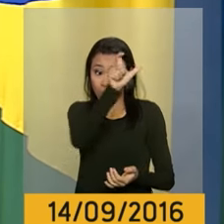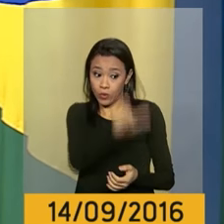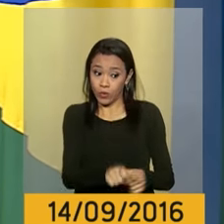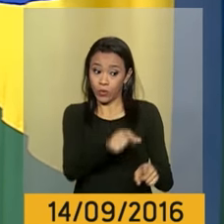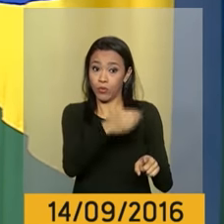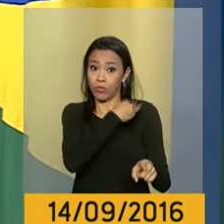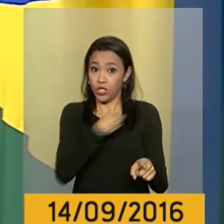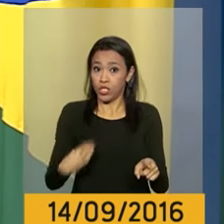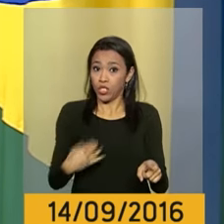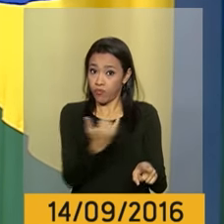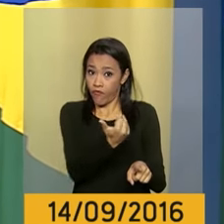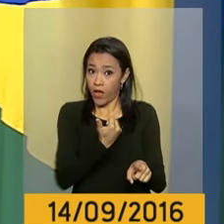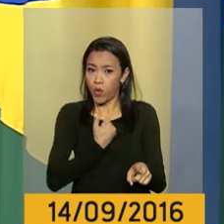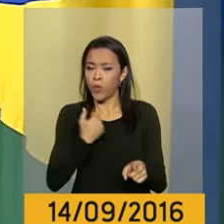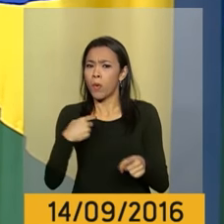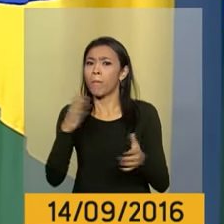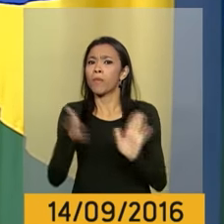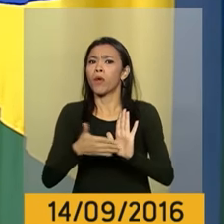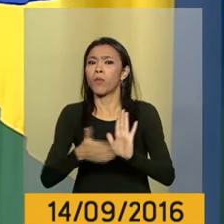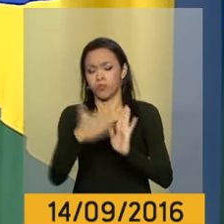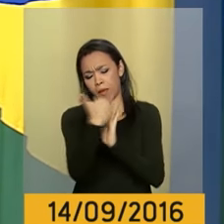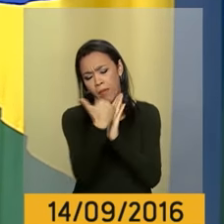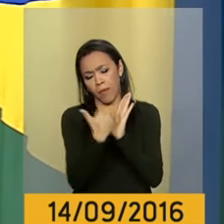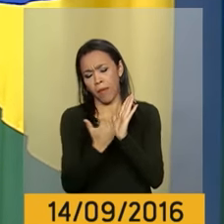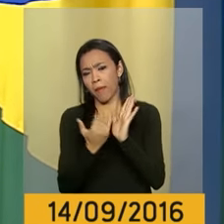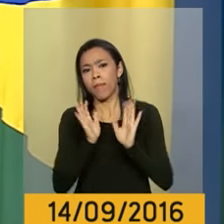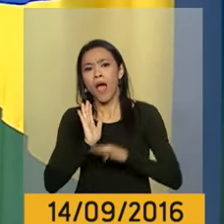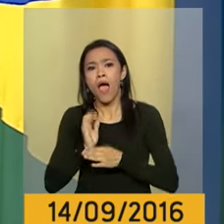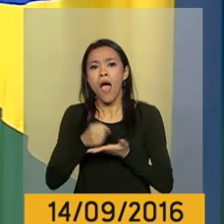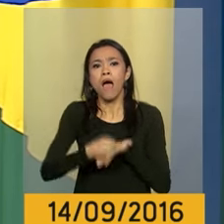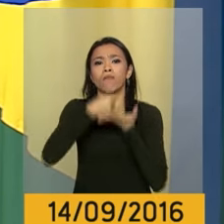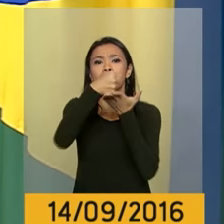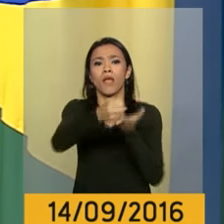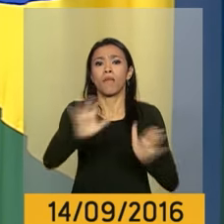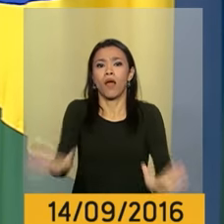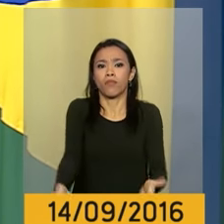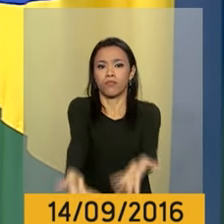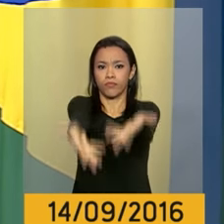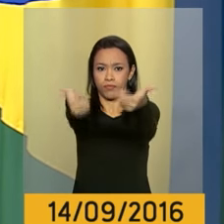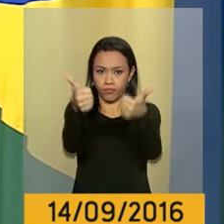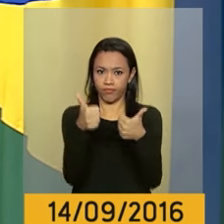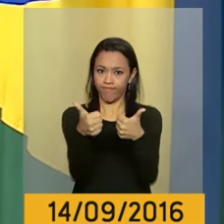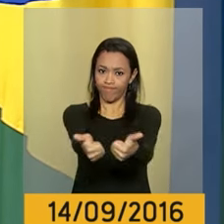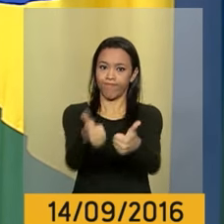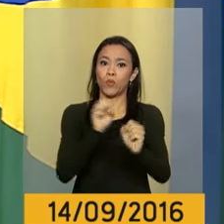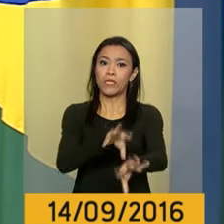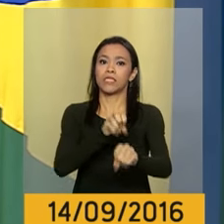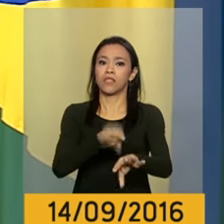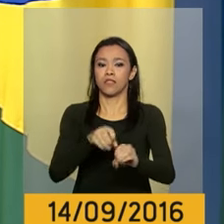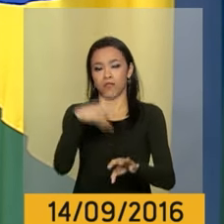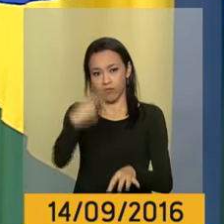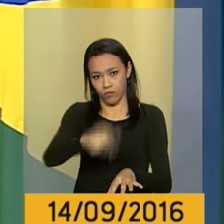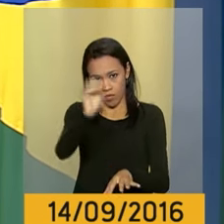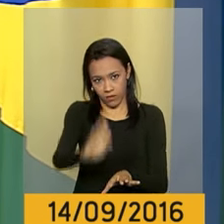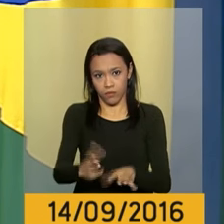trazia planos que iria apresentar para recuperar o ensino básico, o ensino médio no nosso país. Então,